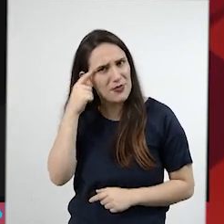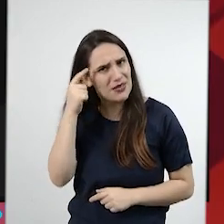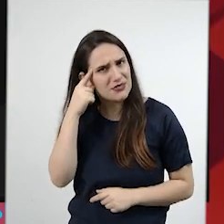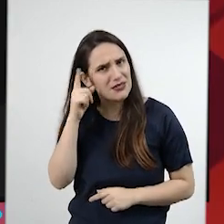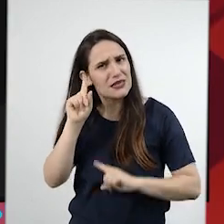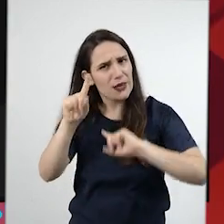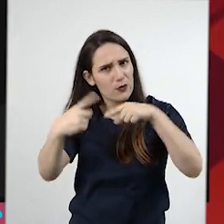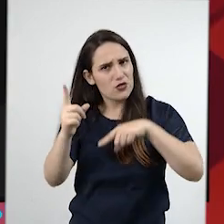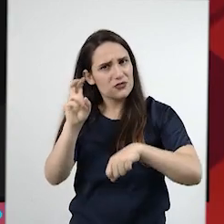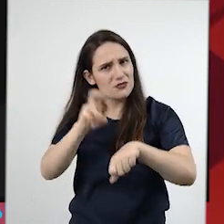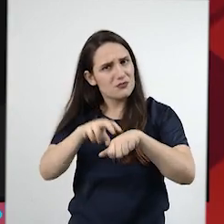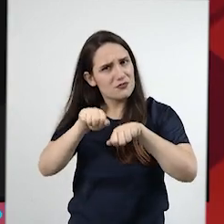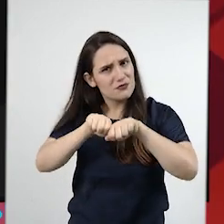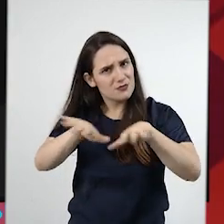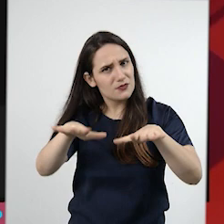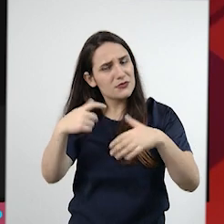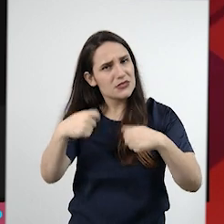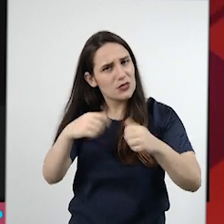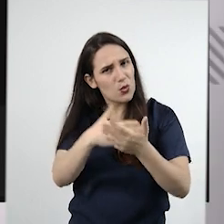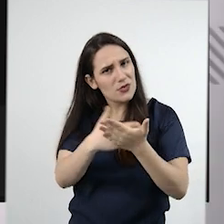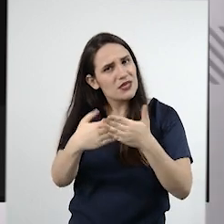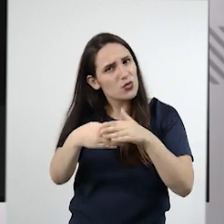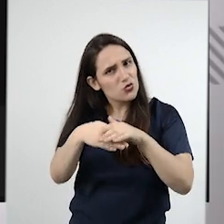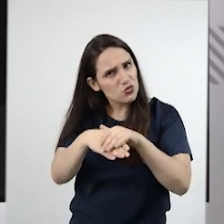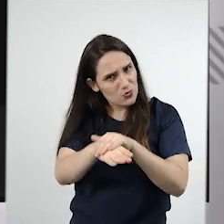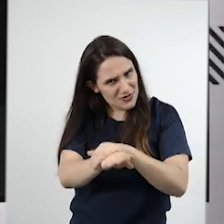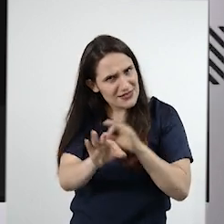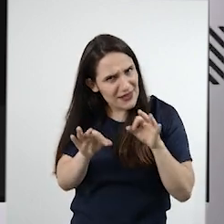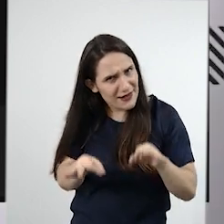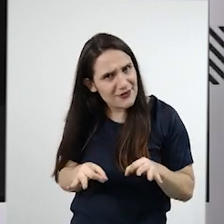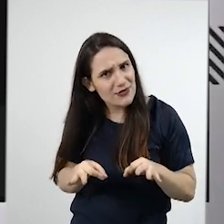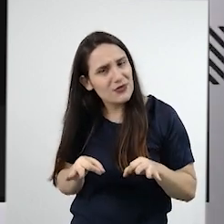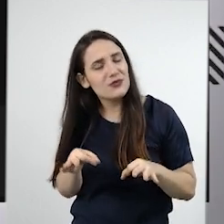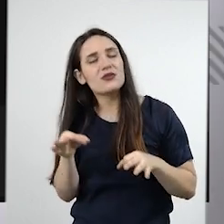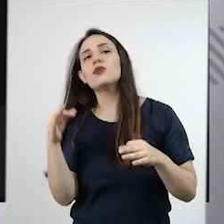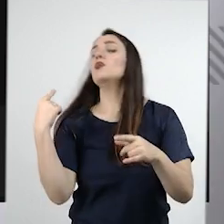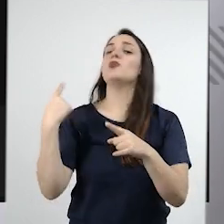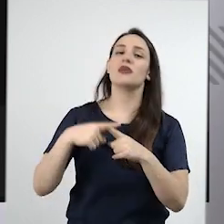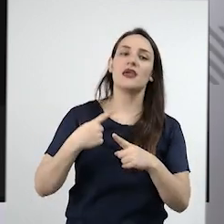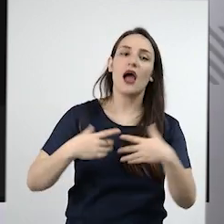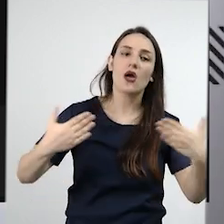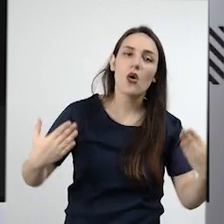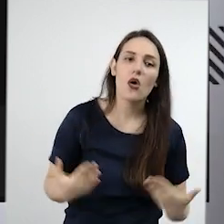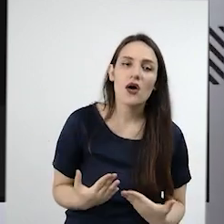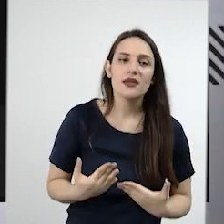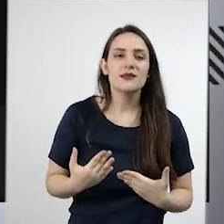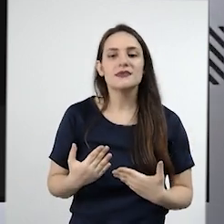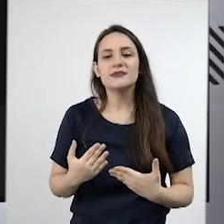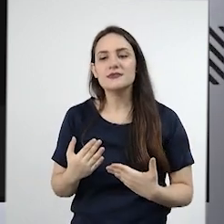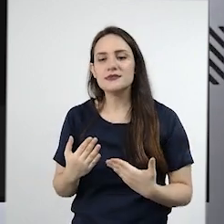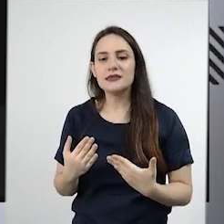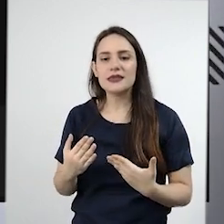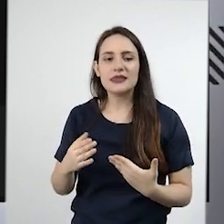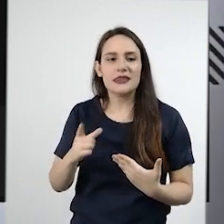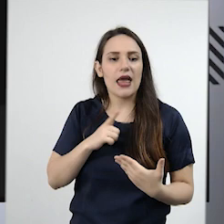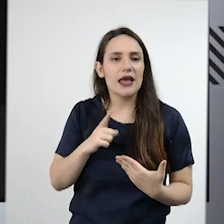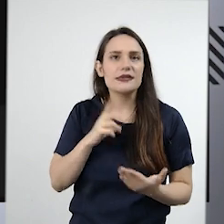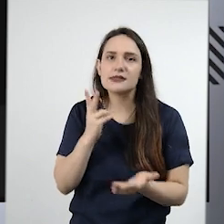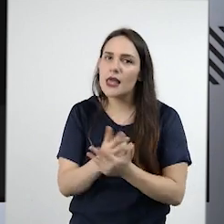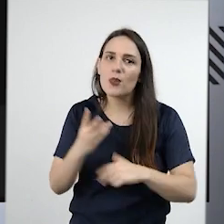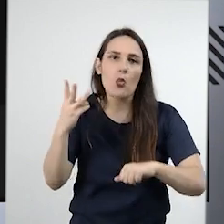já tenha que se acostumar com isso, né? Essa presença constante do WhatsApp na